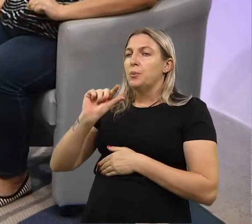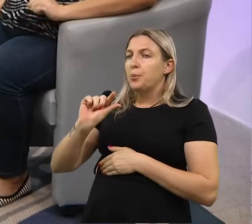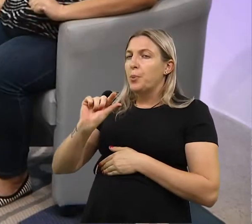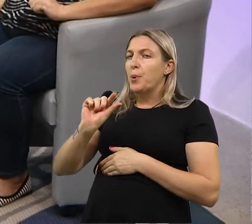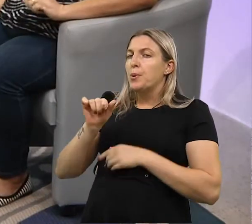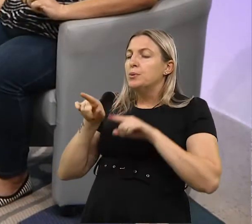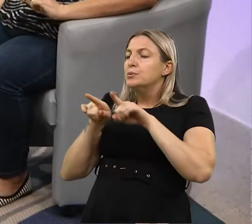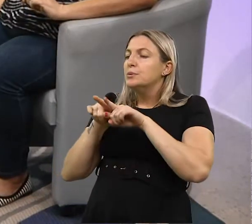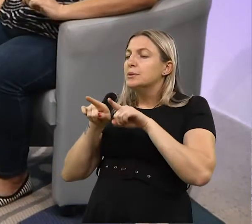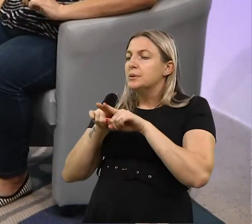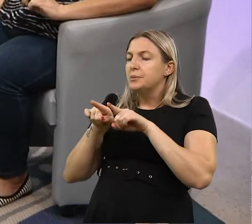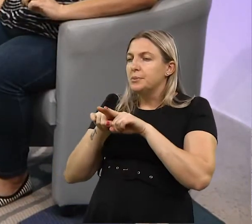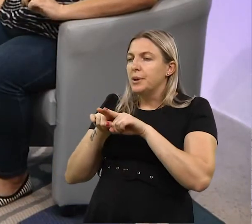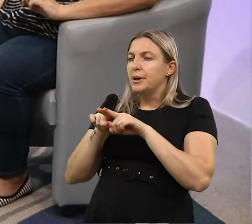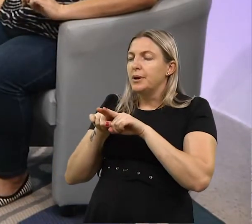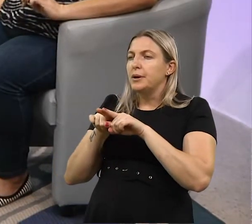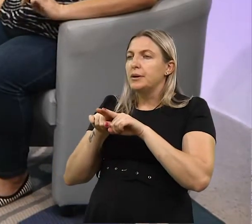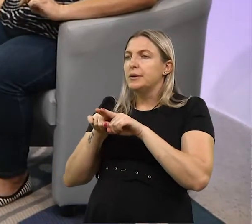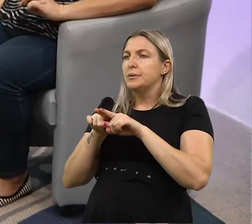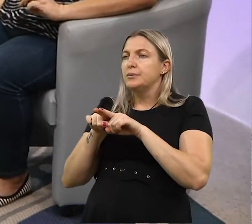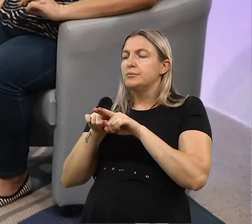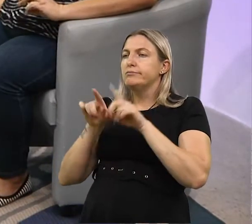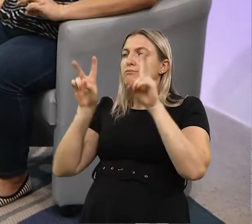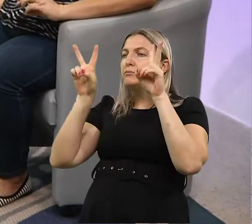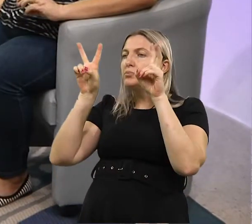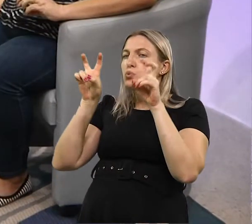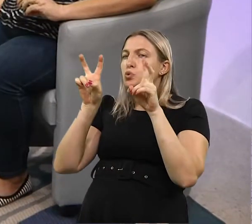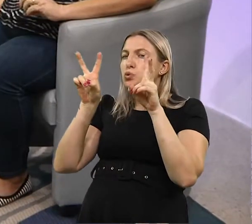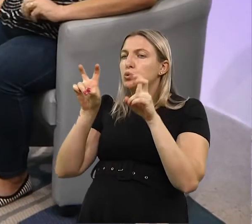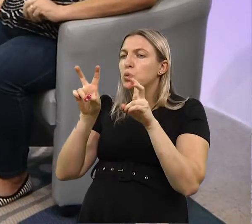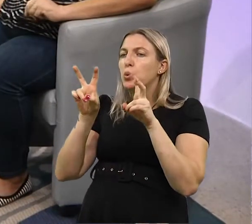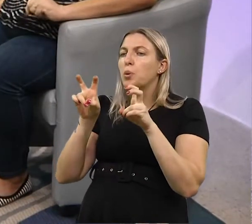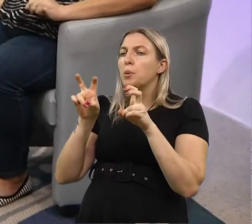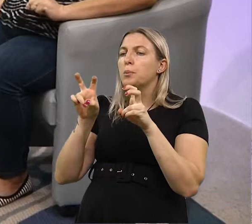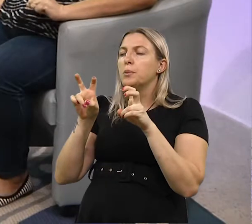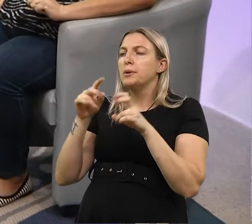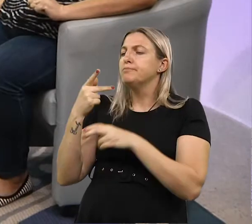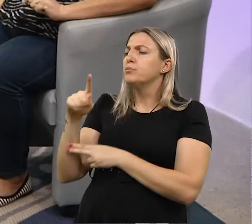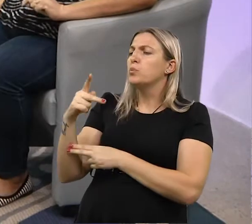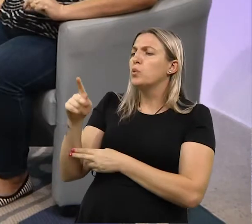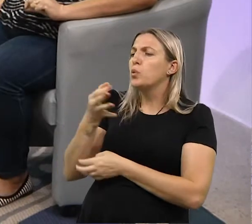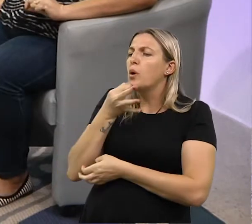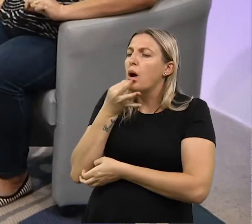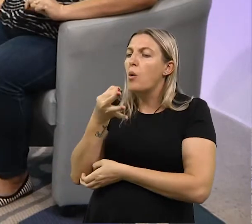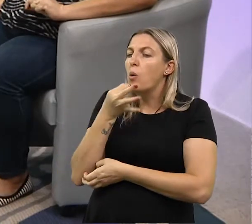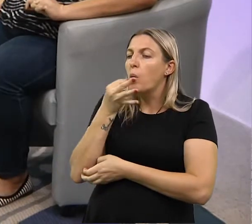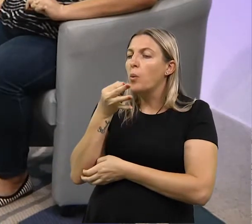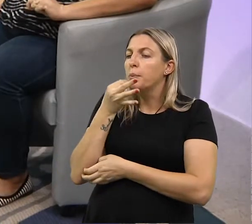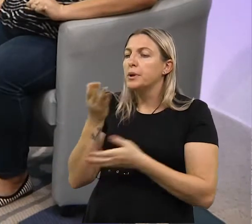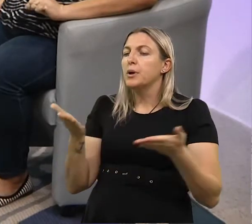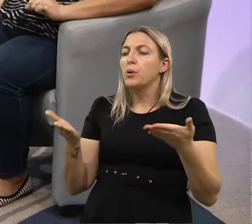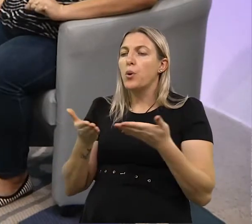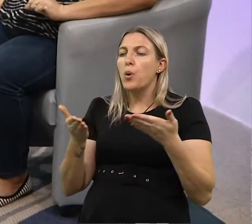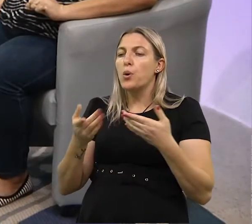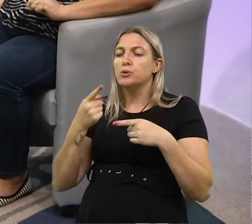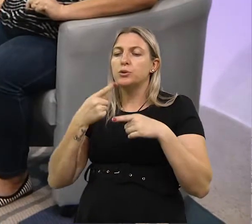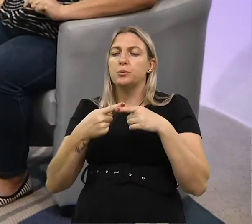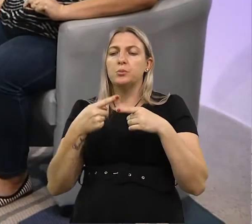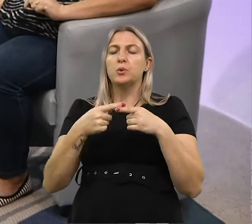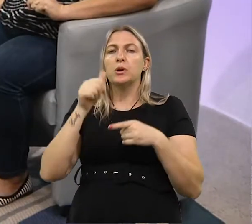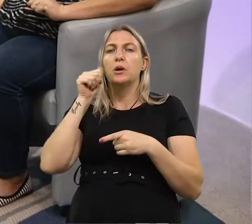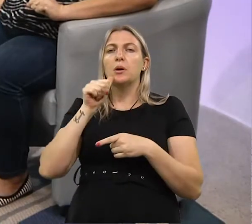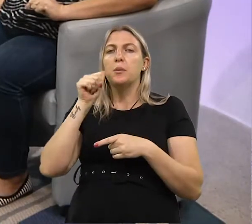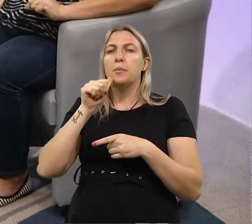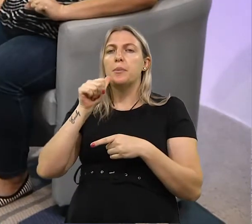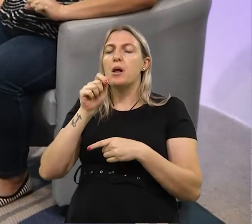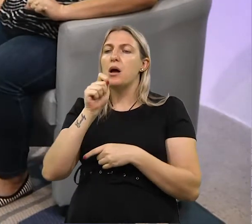pouquinho também, a gente está falando todo o tempo de mulher, mas enfim, na tua opinião, hoje, por que a mulher